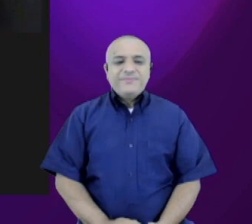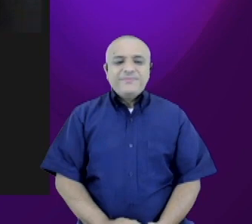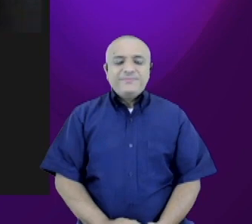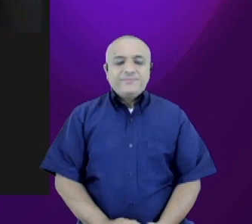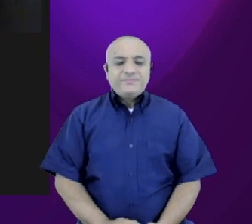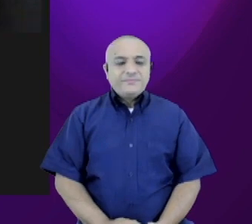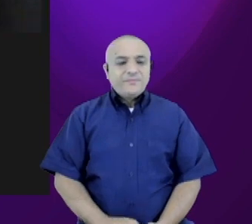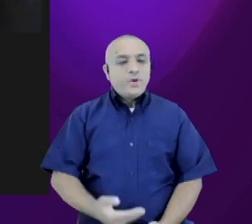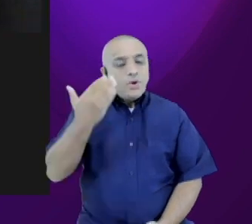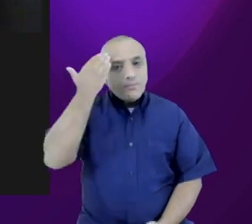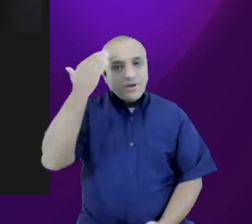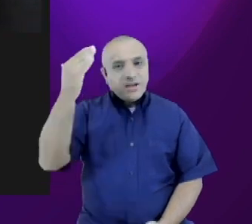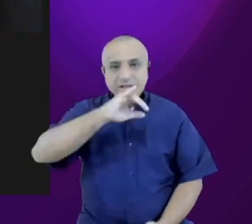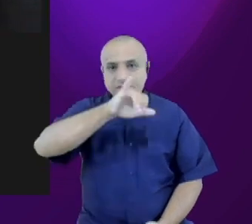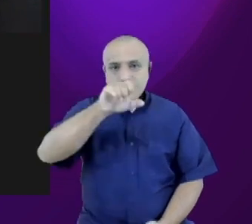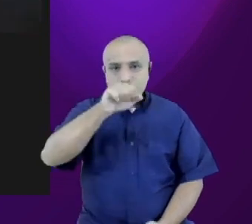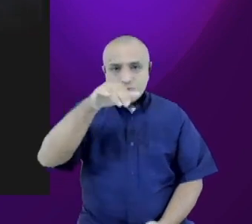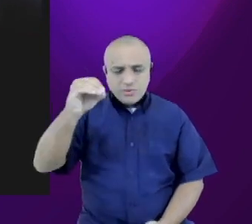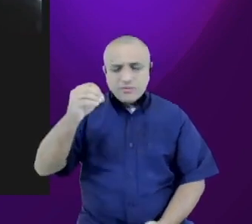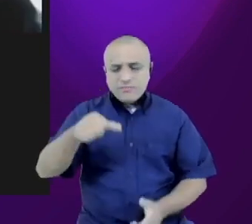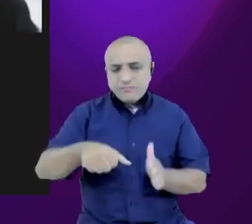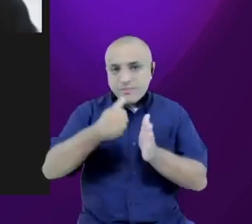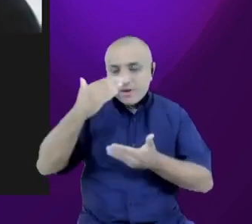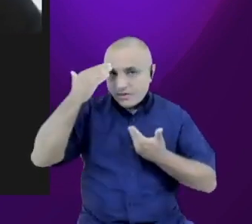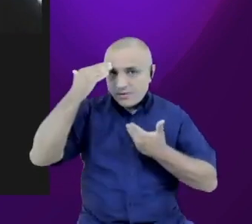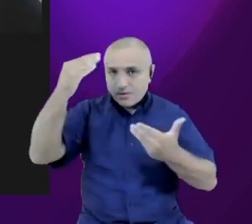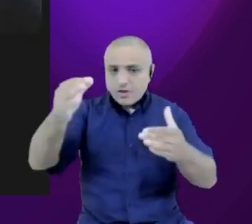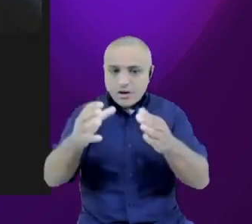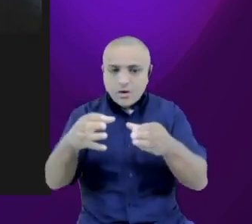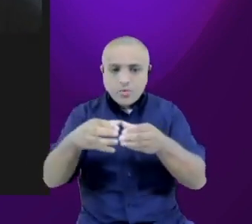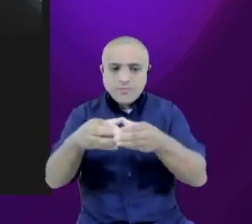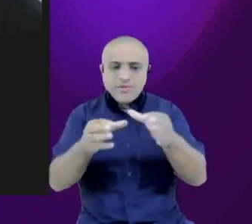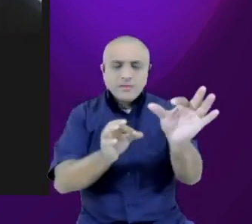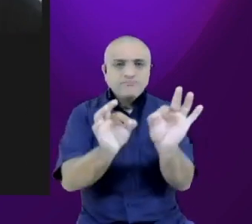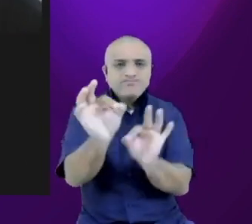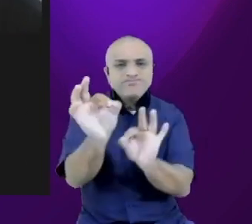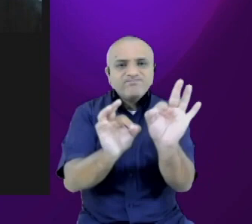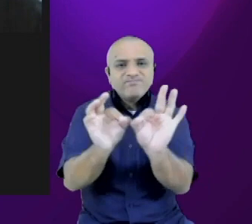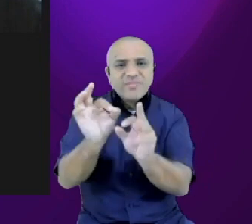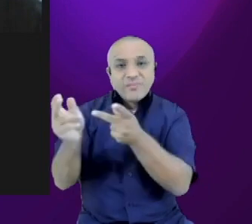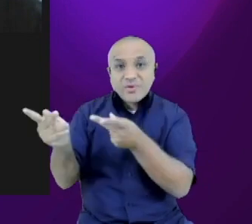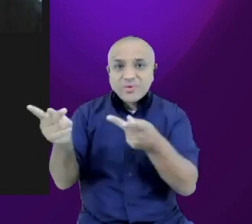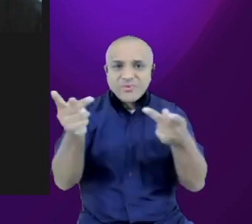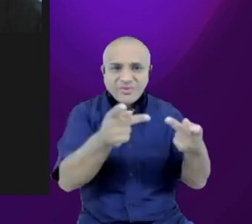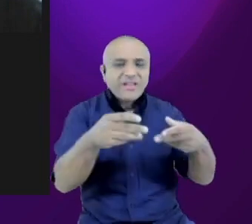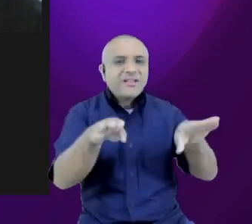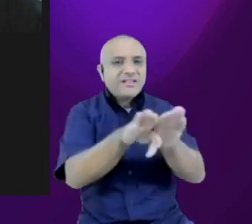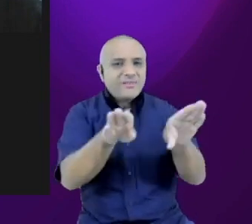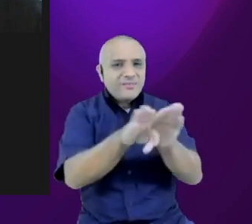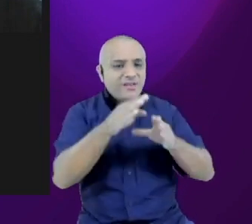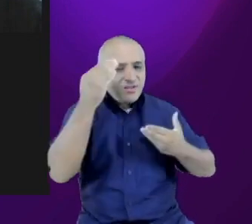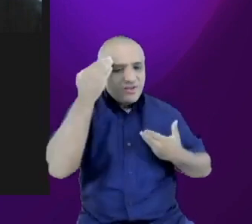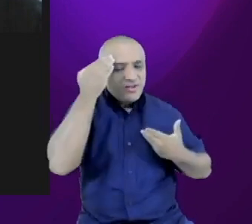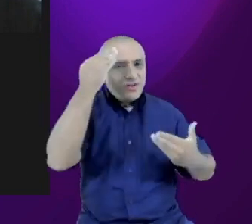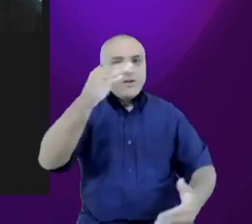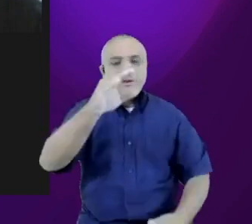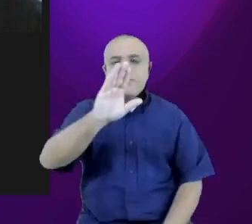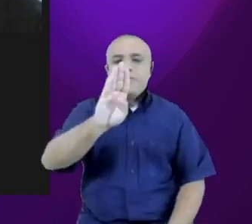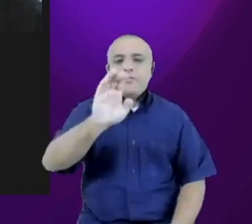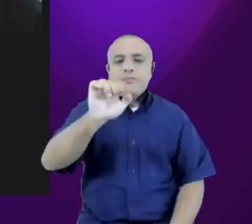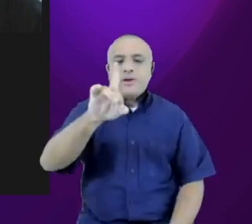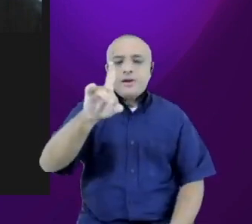Obrigado, João. Primeiramente, queria agradecer a você e a comissão organizadora pelo convite e agradecer também ao Bernardo Salgado,